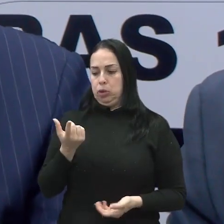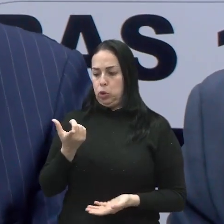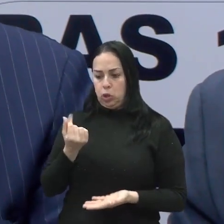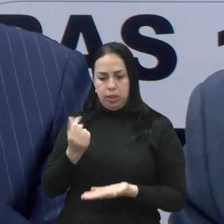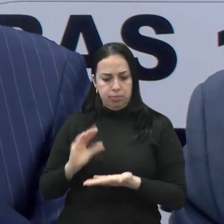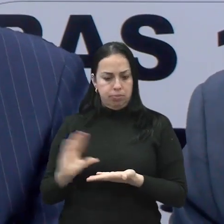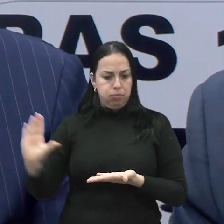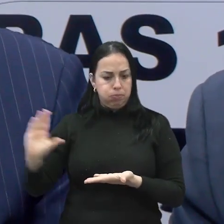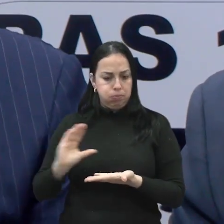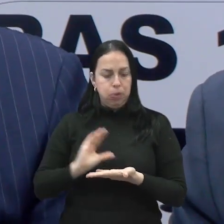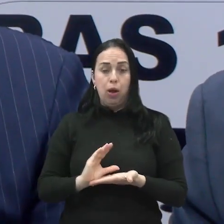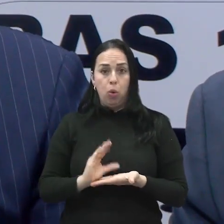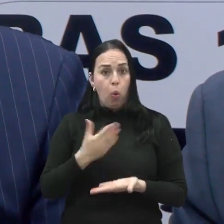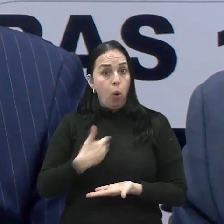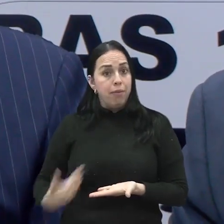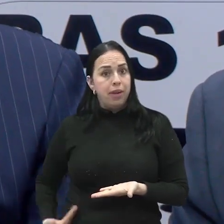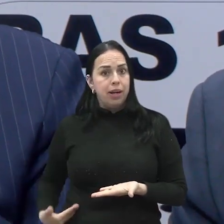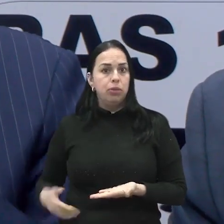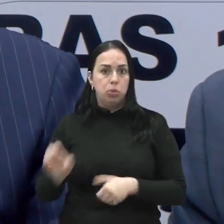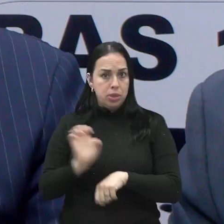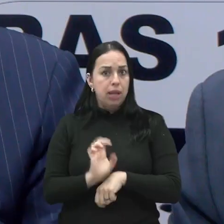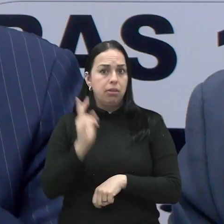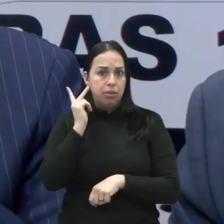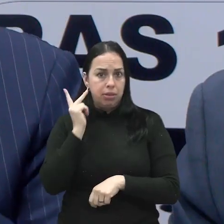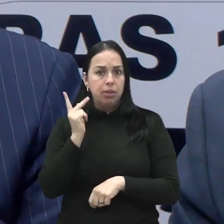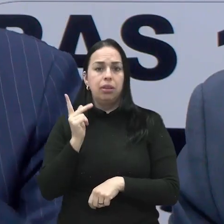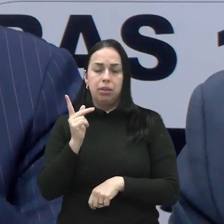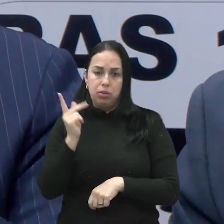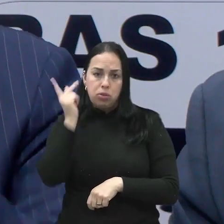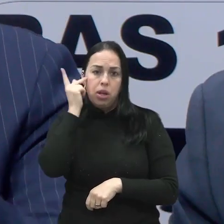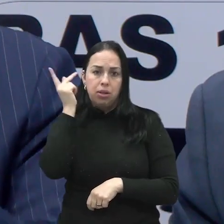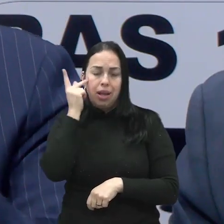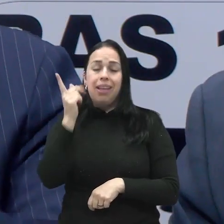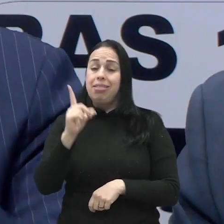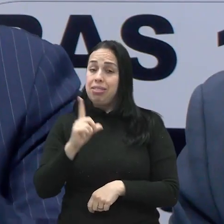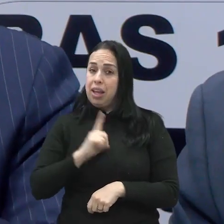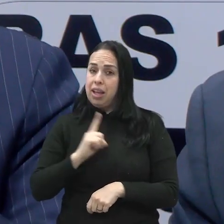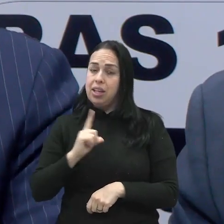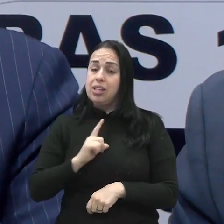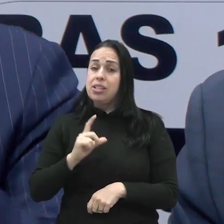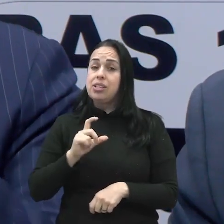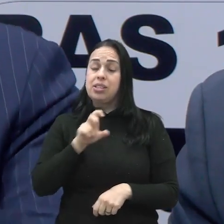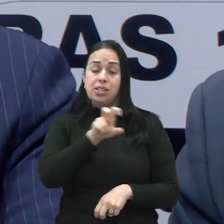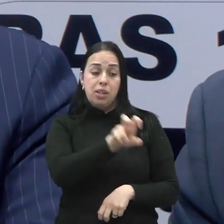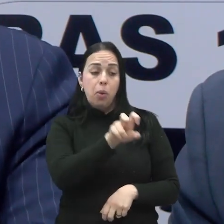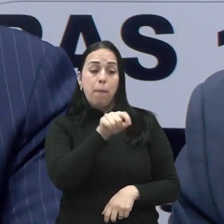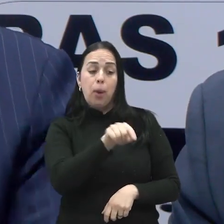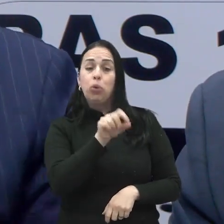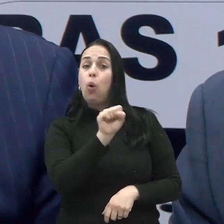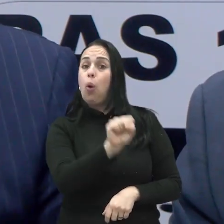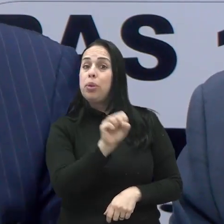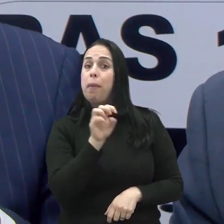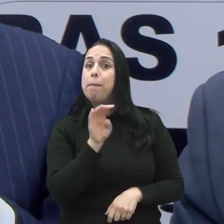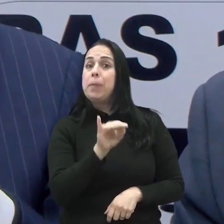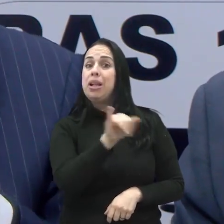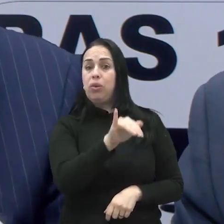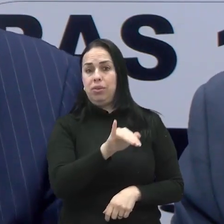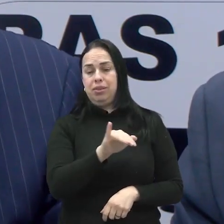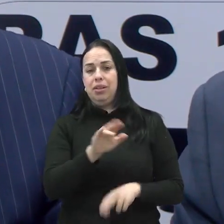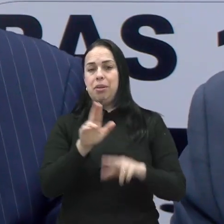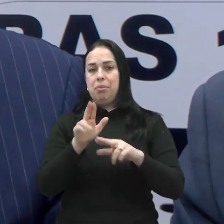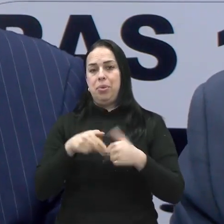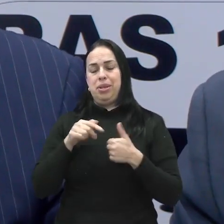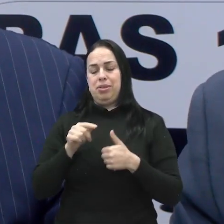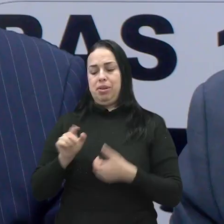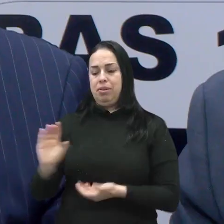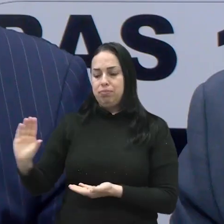recursos, e isso existe no governo do estado, nós aportamos ano passado 5,8 bilhões a mais na saúde. E quando tem